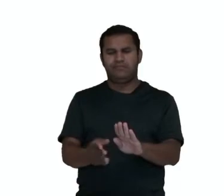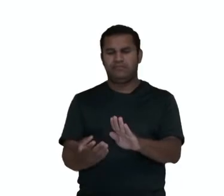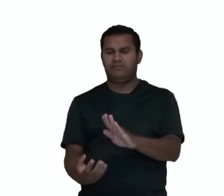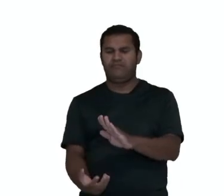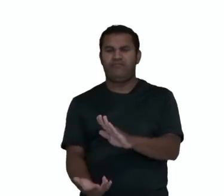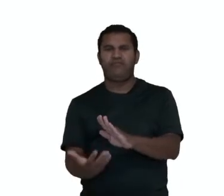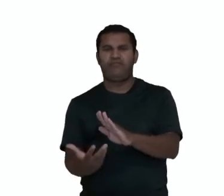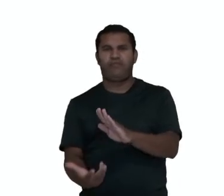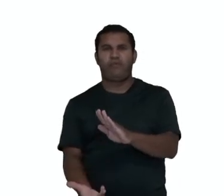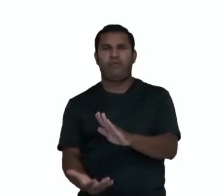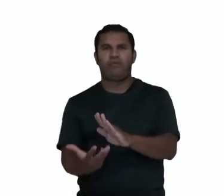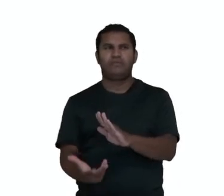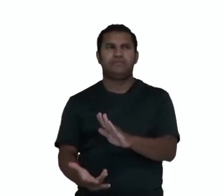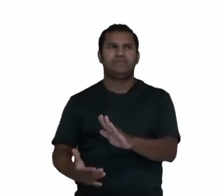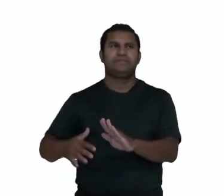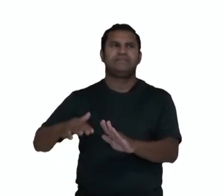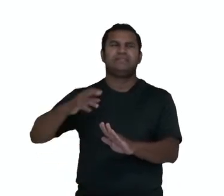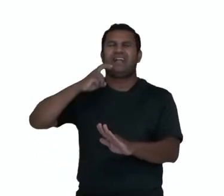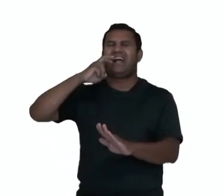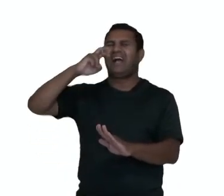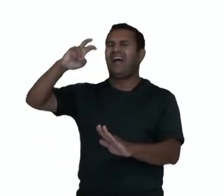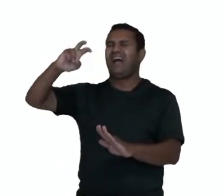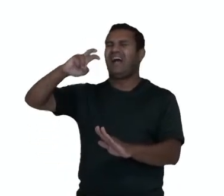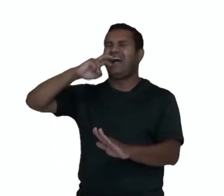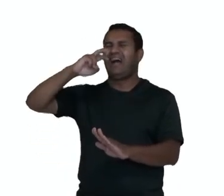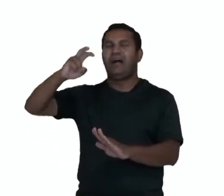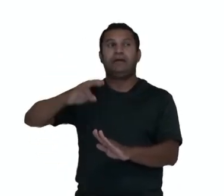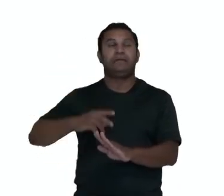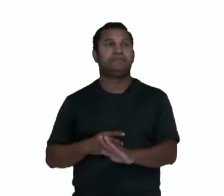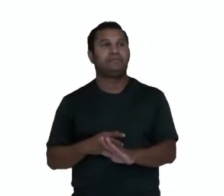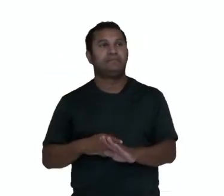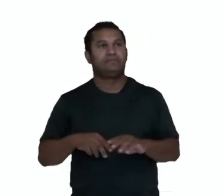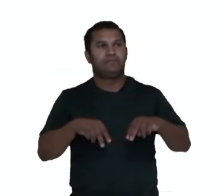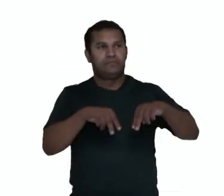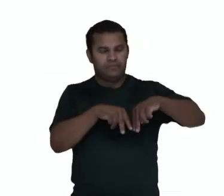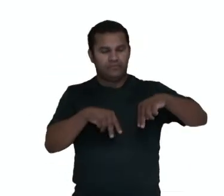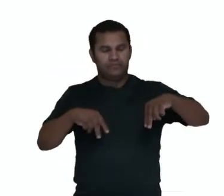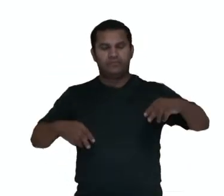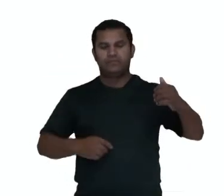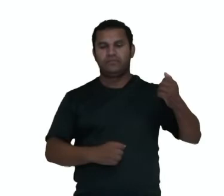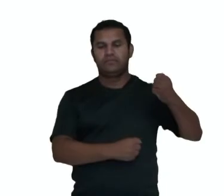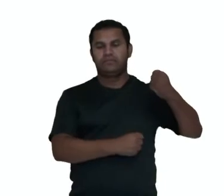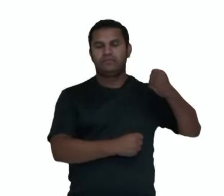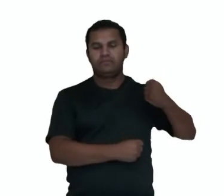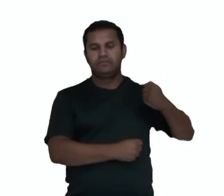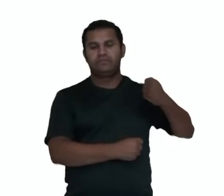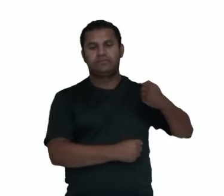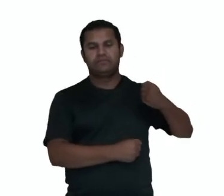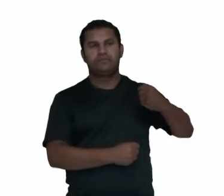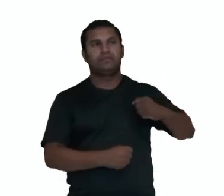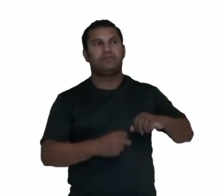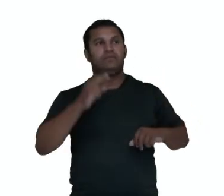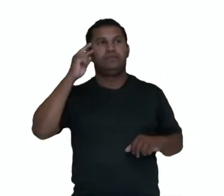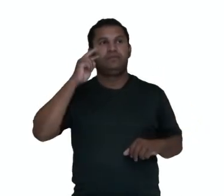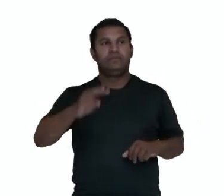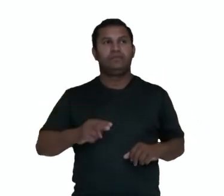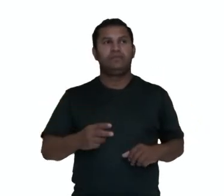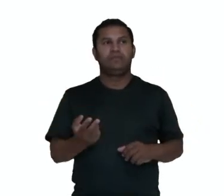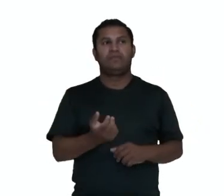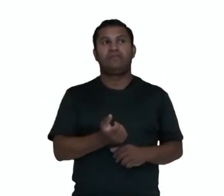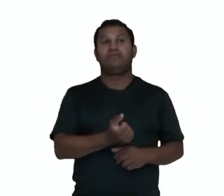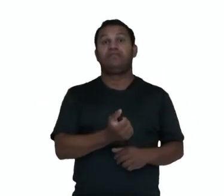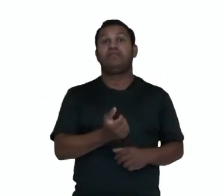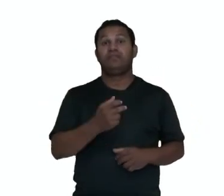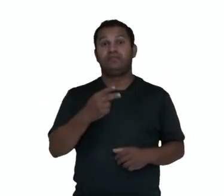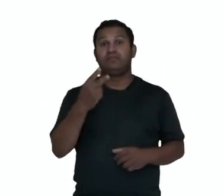está amarrado. A presença desses soldados espanhóis na cena, né, vejam que não é só um, são dois,